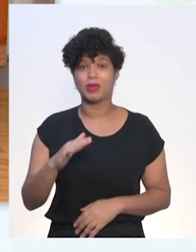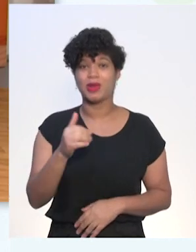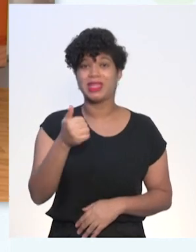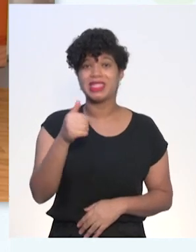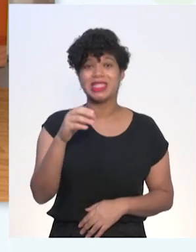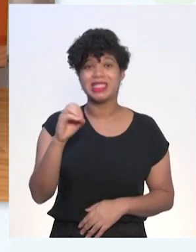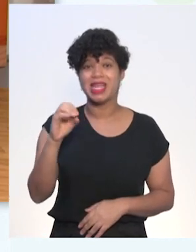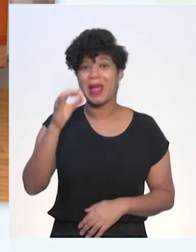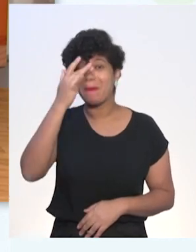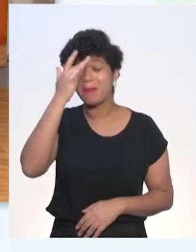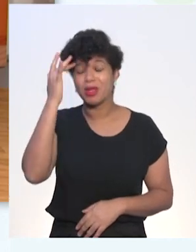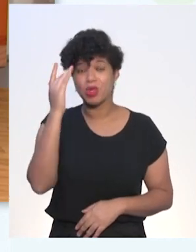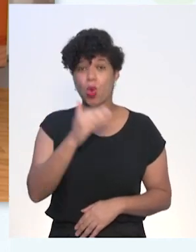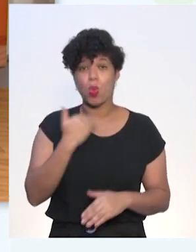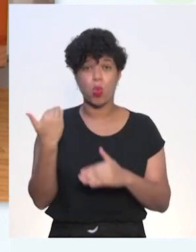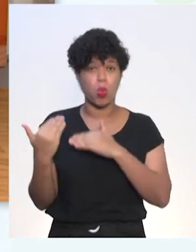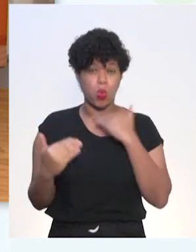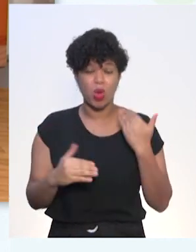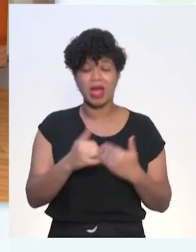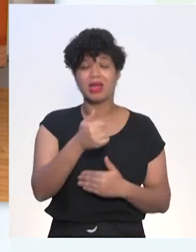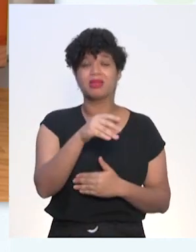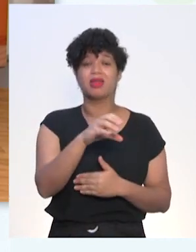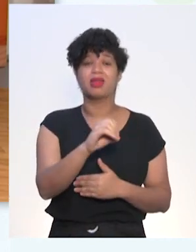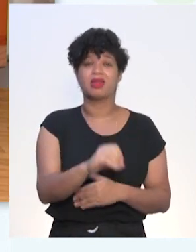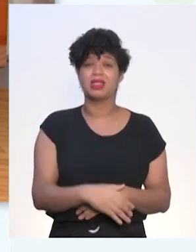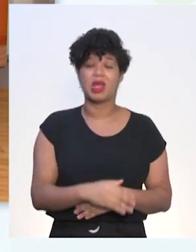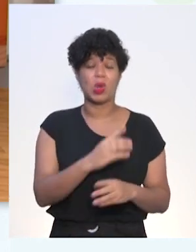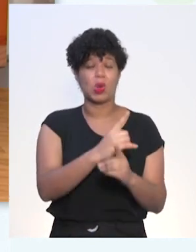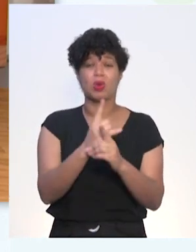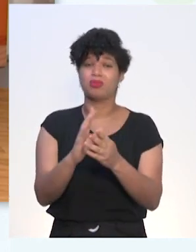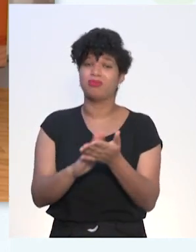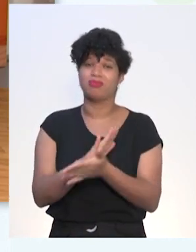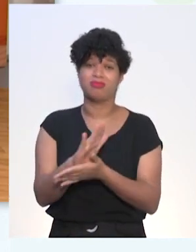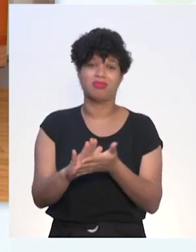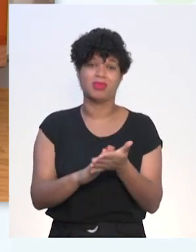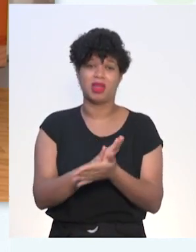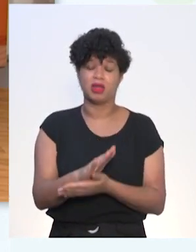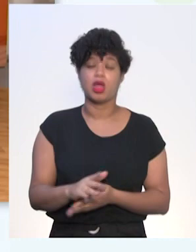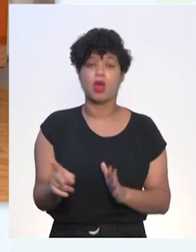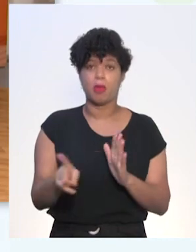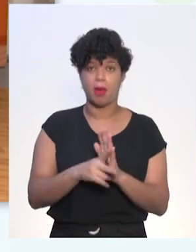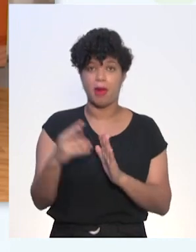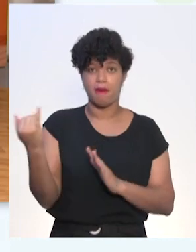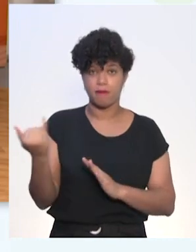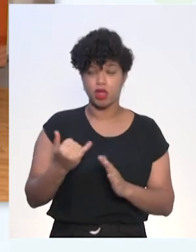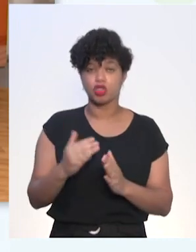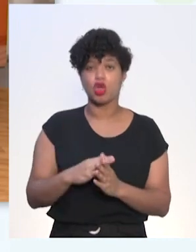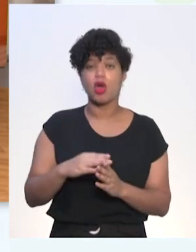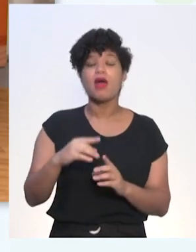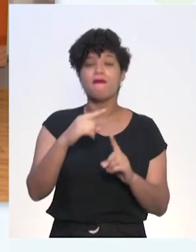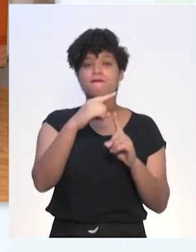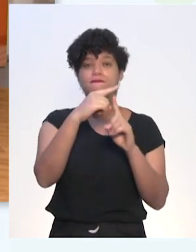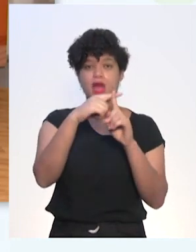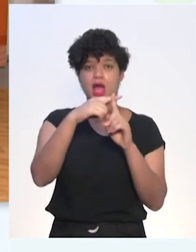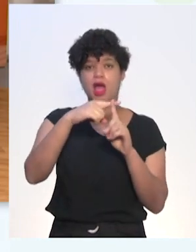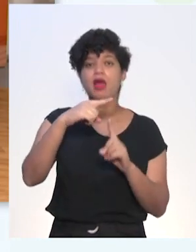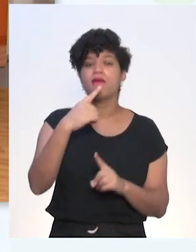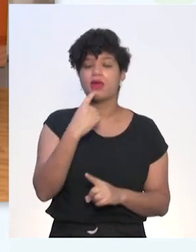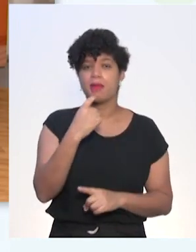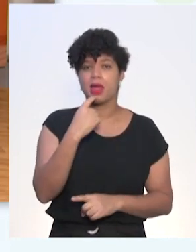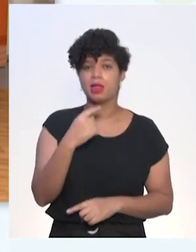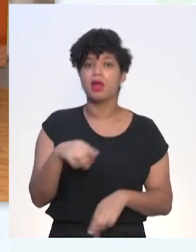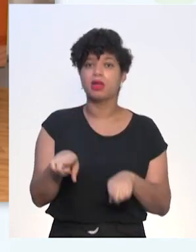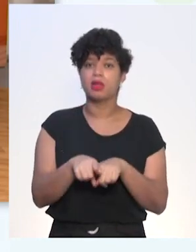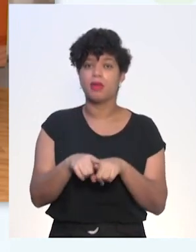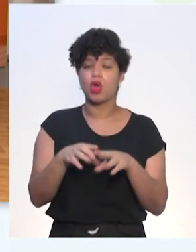pessoas morreram e outras sem continuam desaparecidas e a sessão informações da Cruz Vermelha e também do governo Libanês